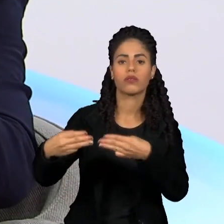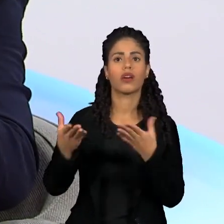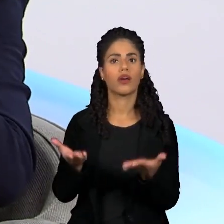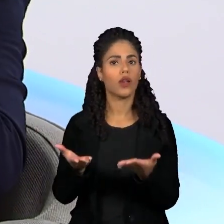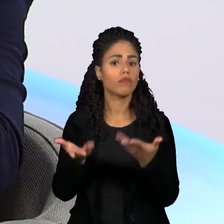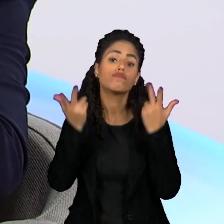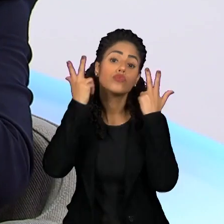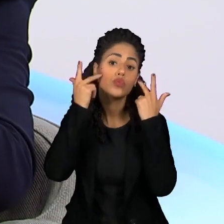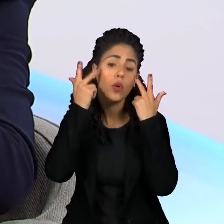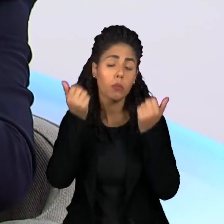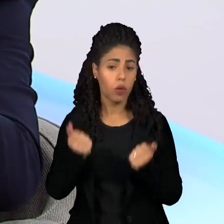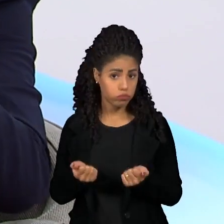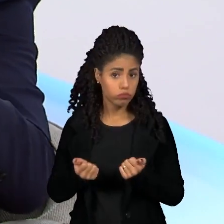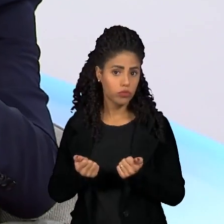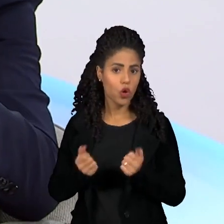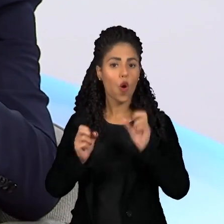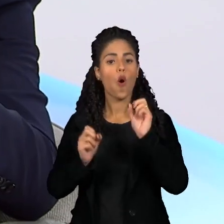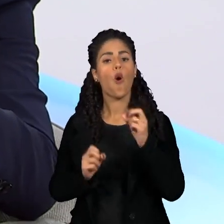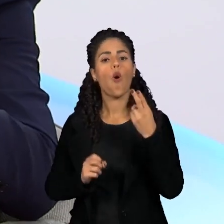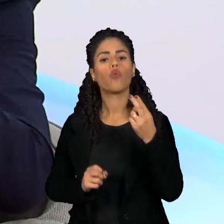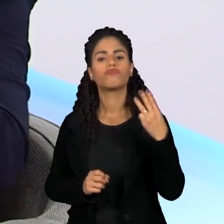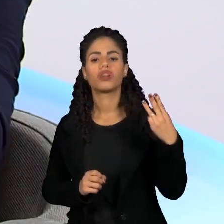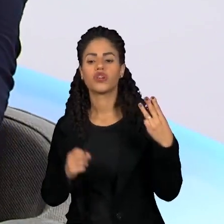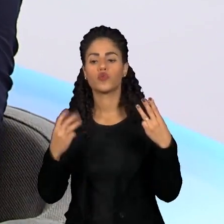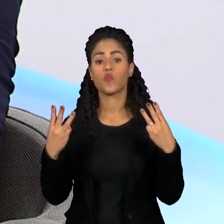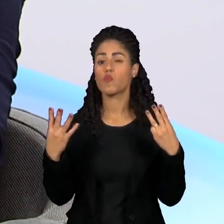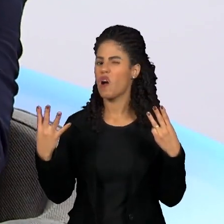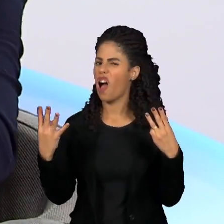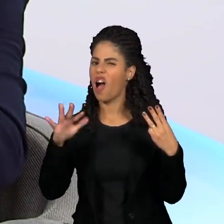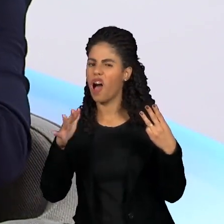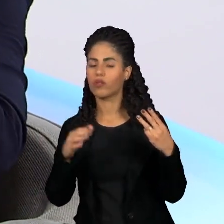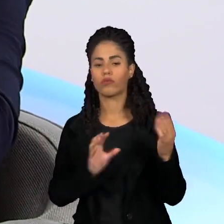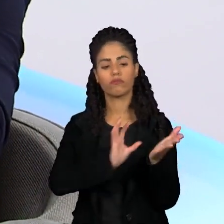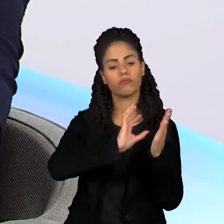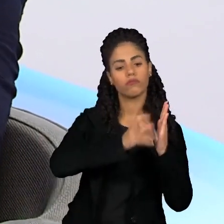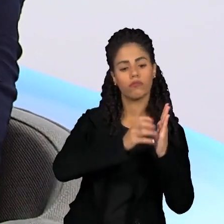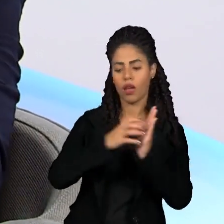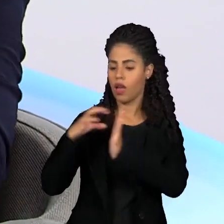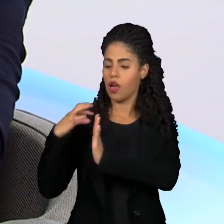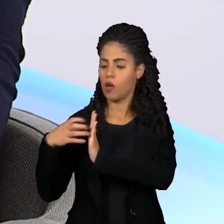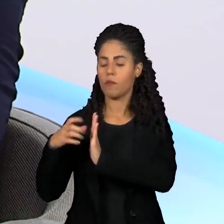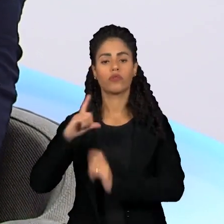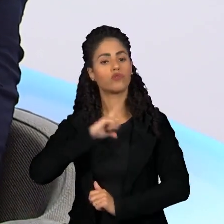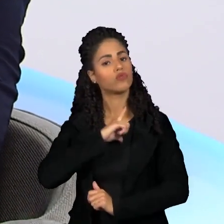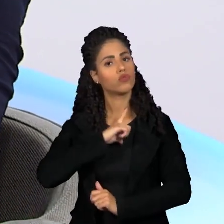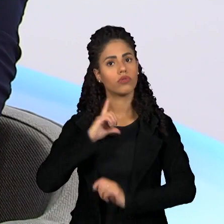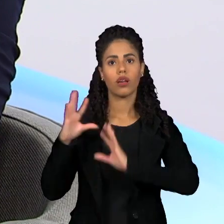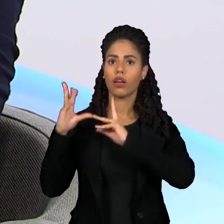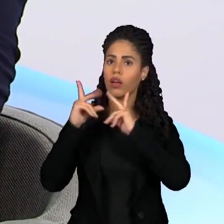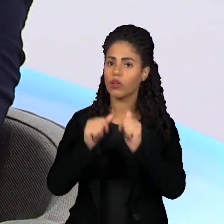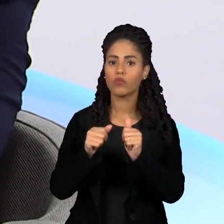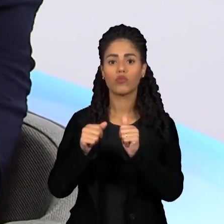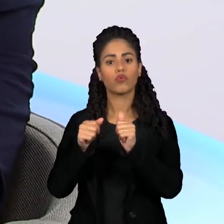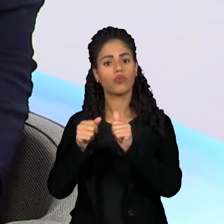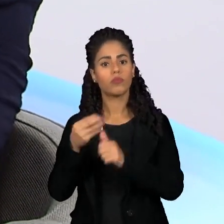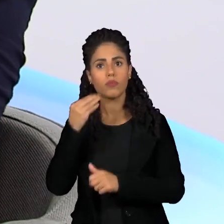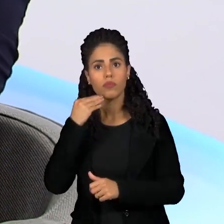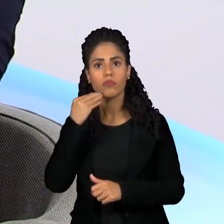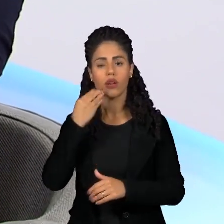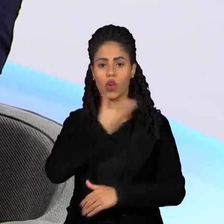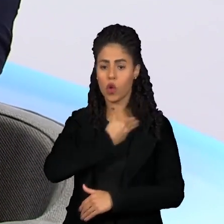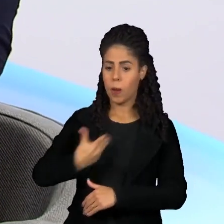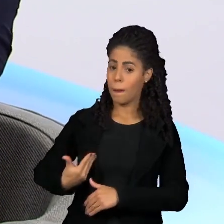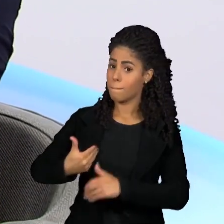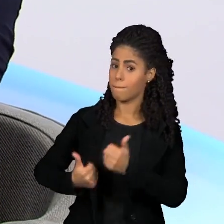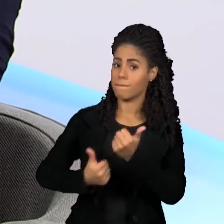coisa normal, e que 2 ou 3 ou 4 partidos que deram sustentação em todas as matérias estruturantes do governo ou